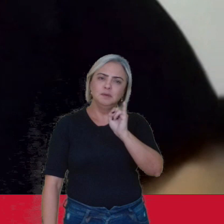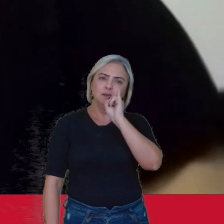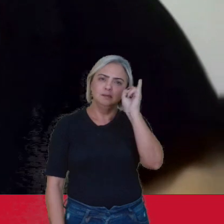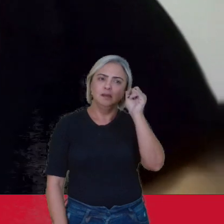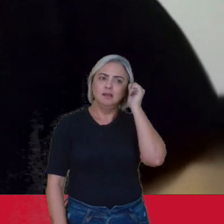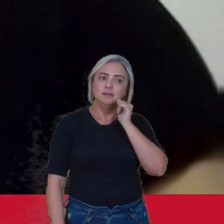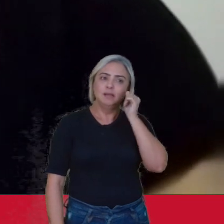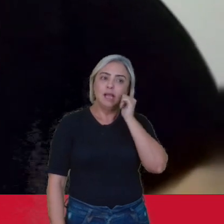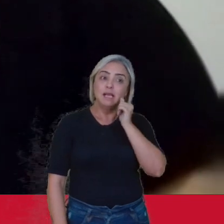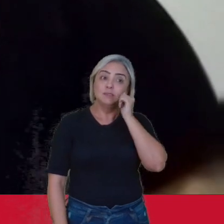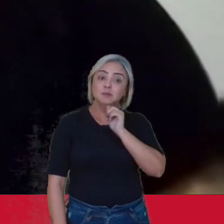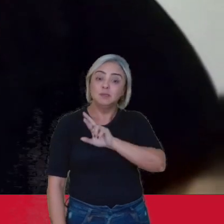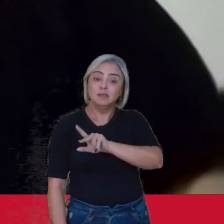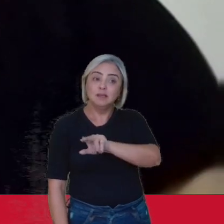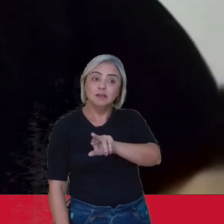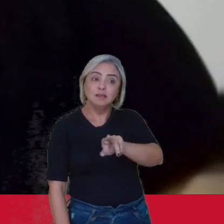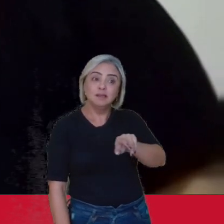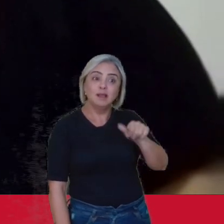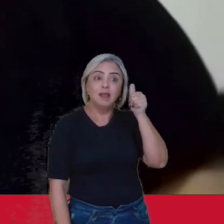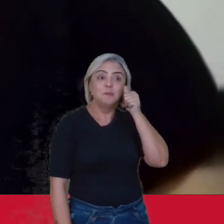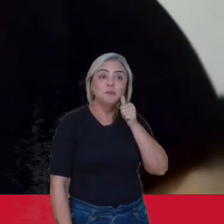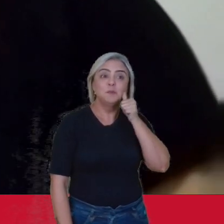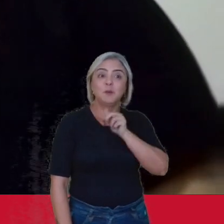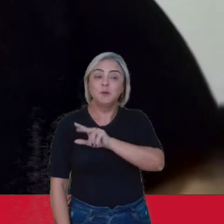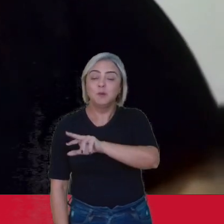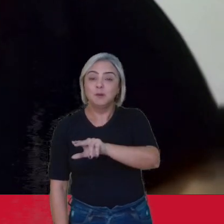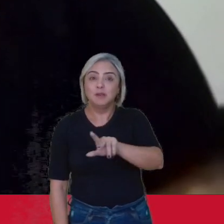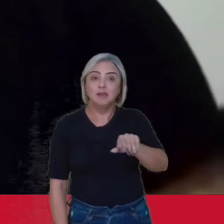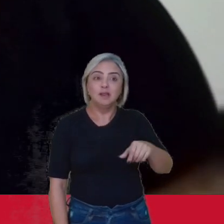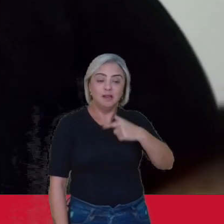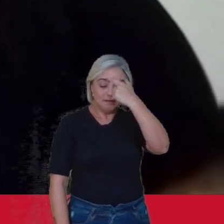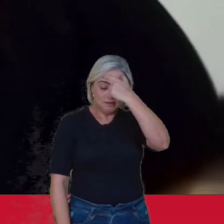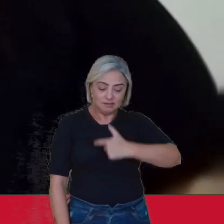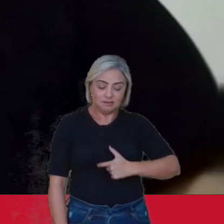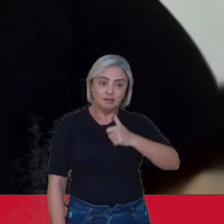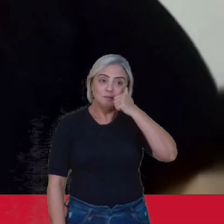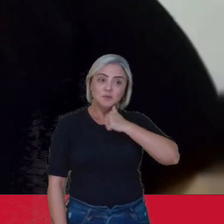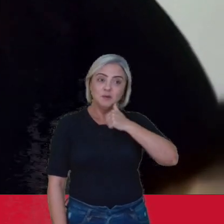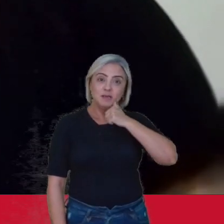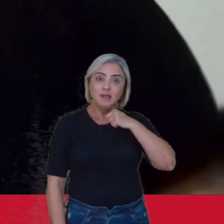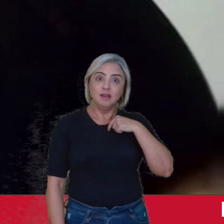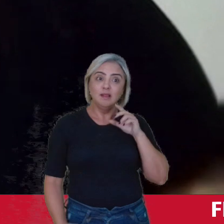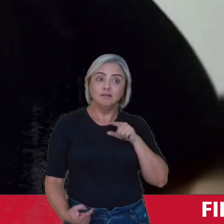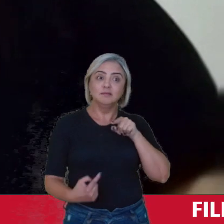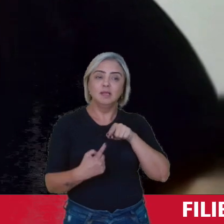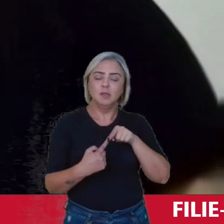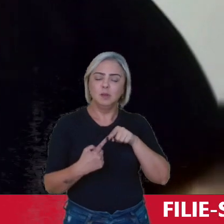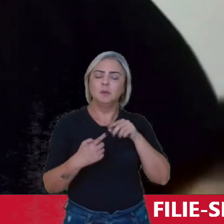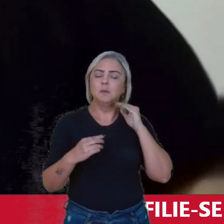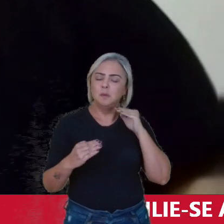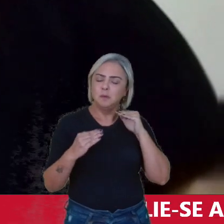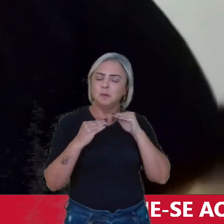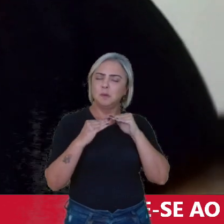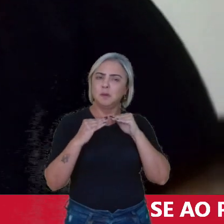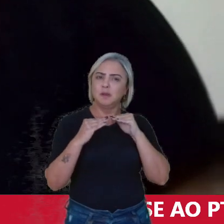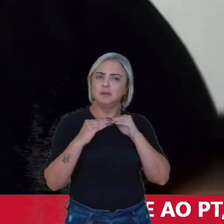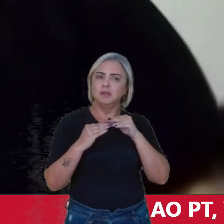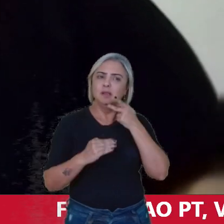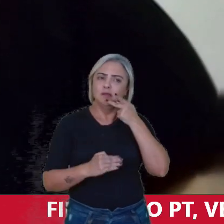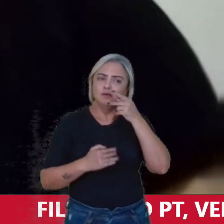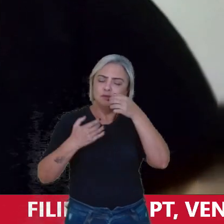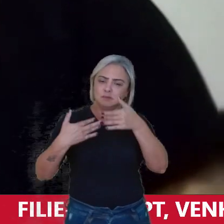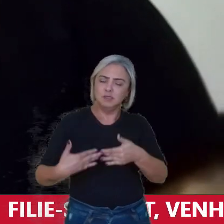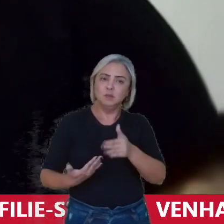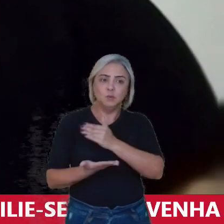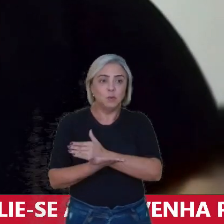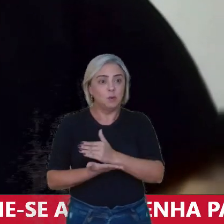as mulheridades, né? As mulheridades do ser mulher. E nesse sentido eu concordo plenamente com o que foi colocado